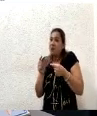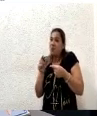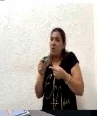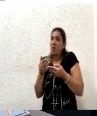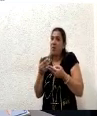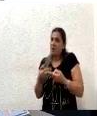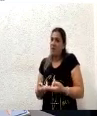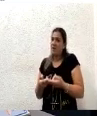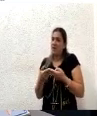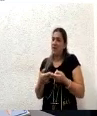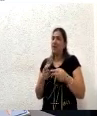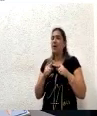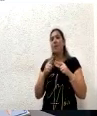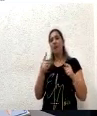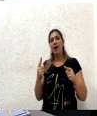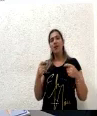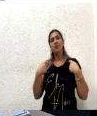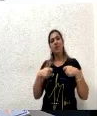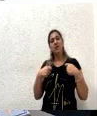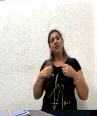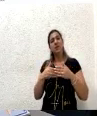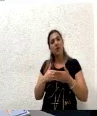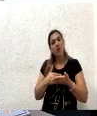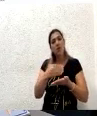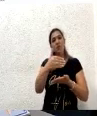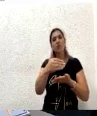é isso. Queria deixar um abraço aí para todos os munícipes.